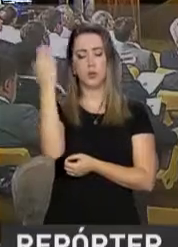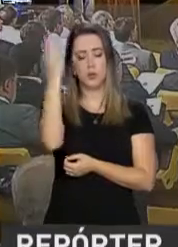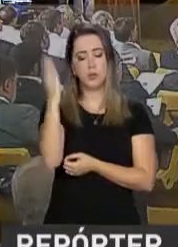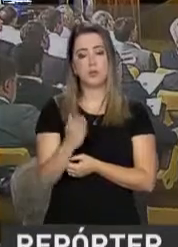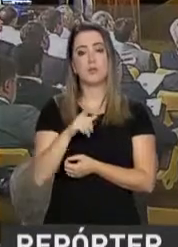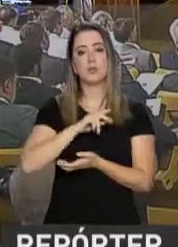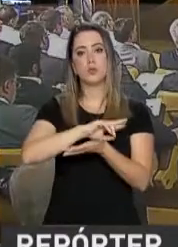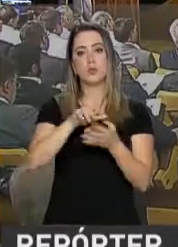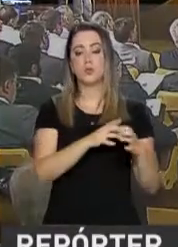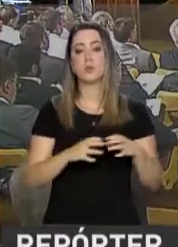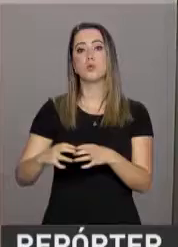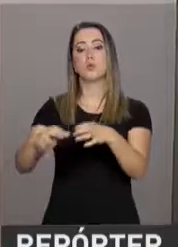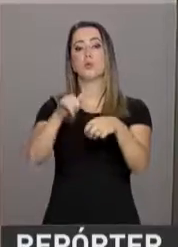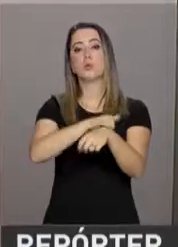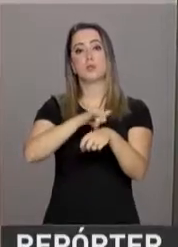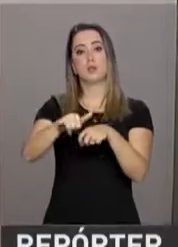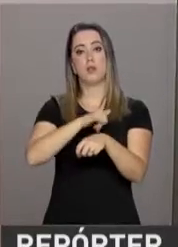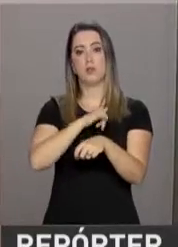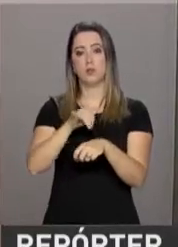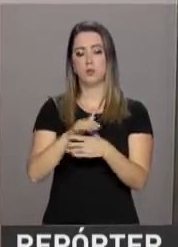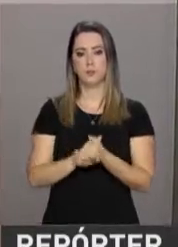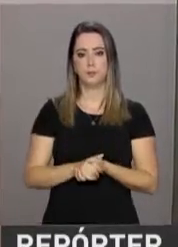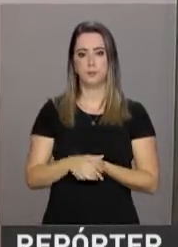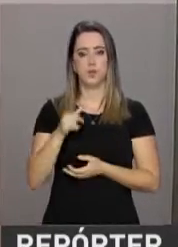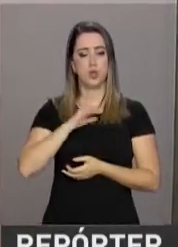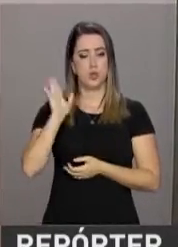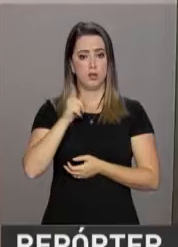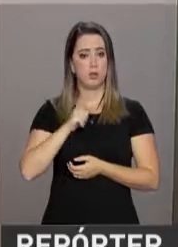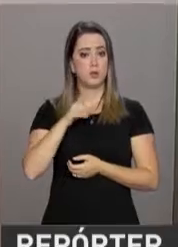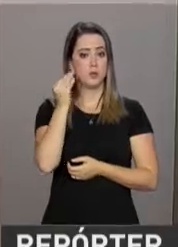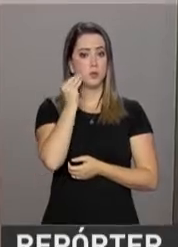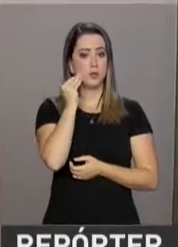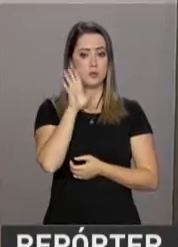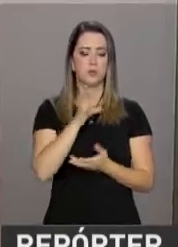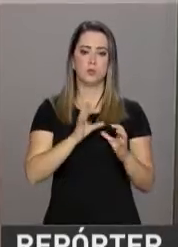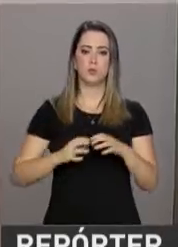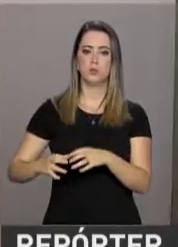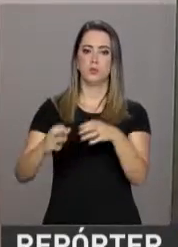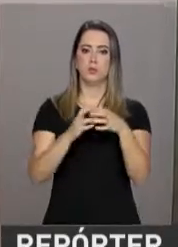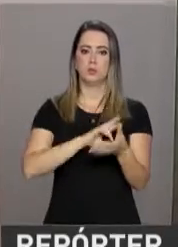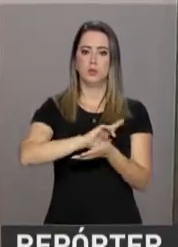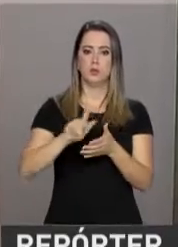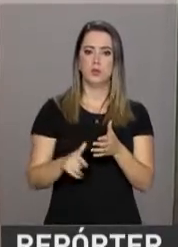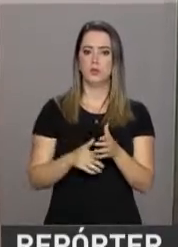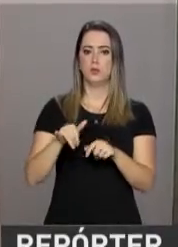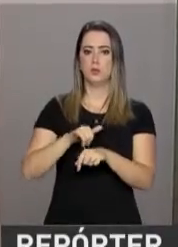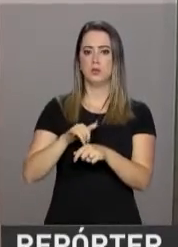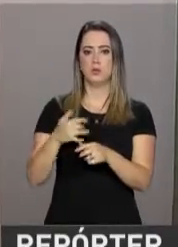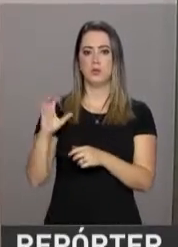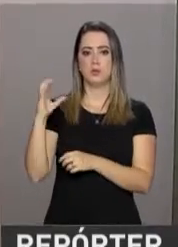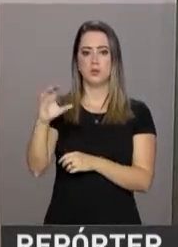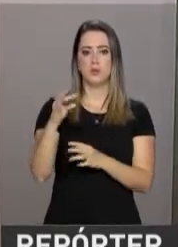diferentes projetos no setor temos já uma experiência que se desenvolve várias áreas científicas e